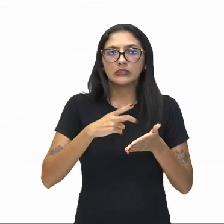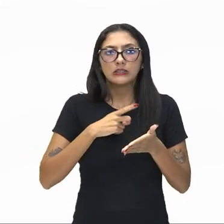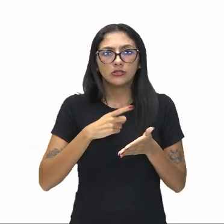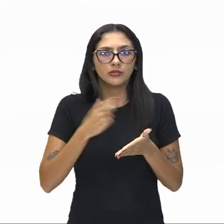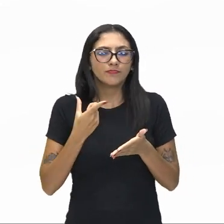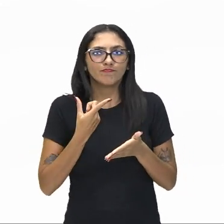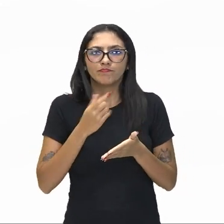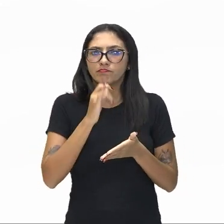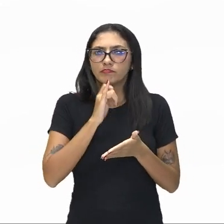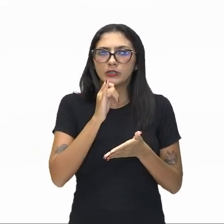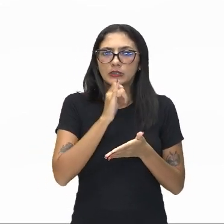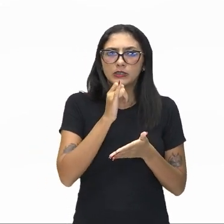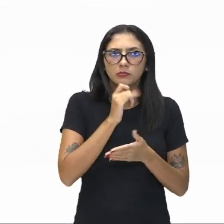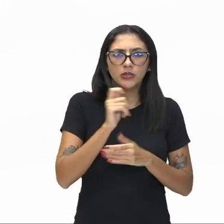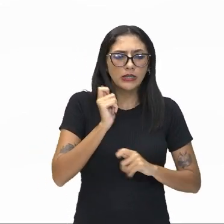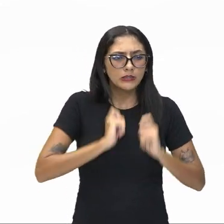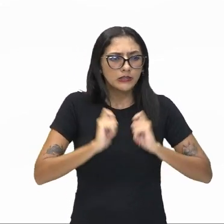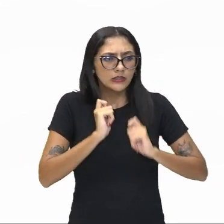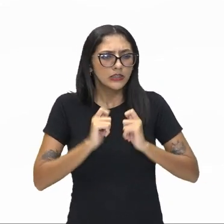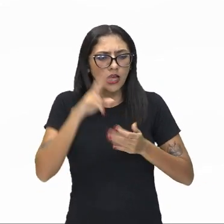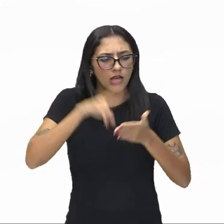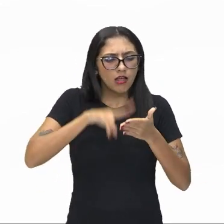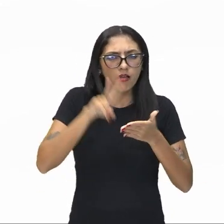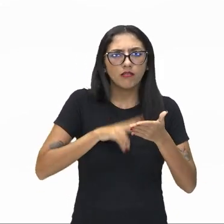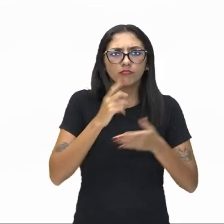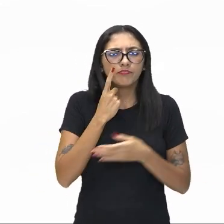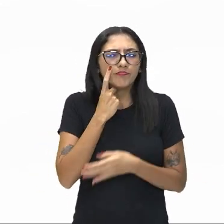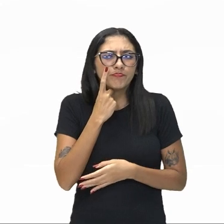ele vai ter uma relação com o texto e vai querer